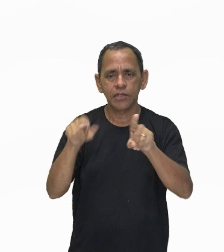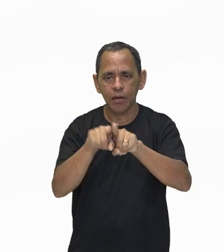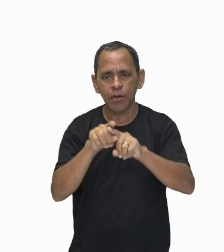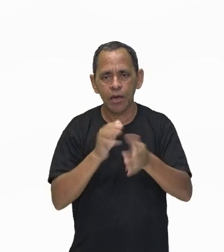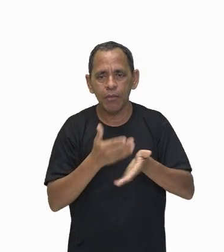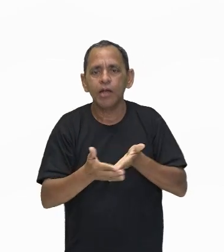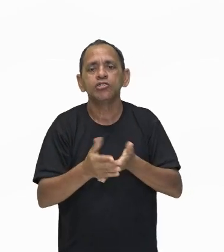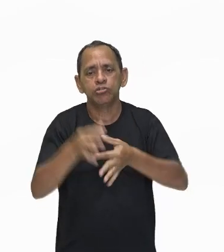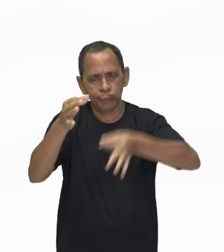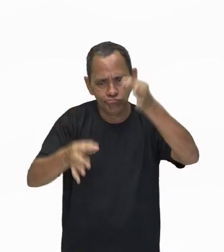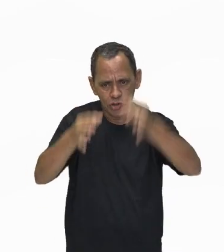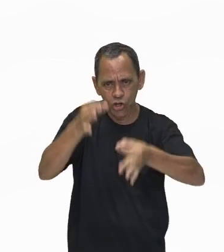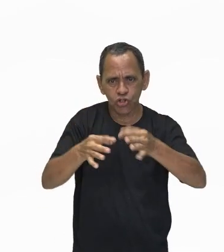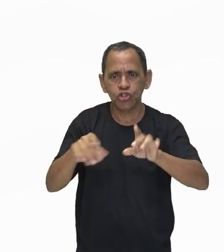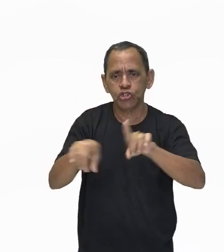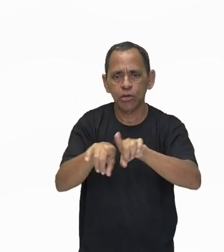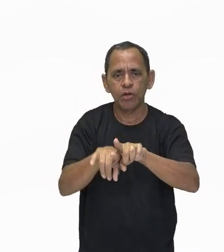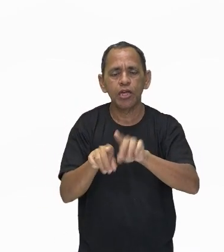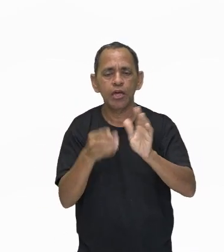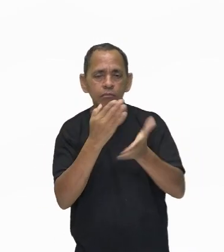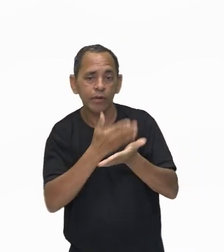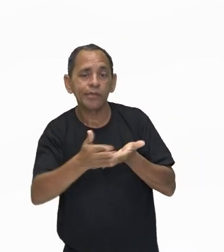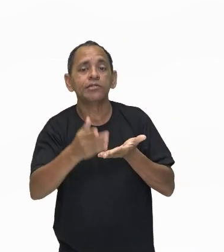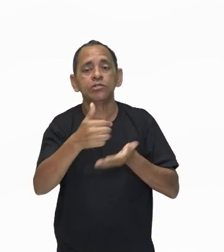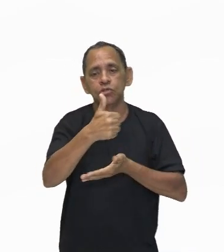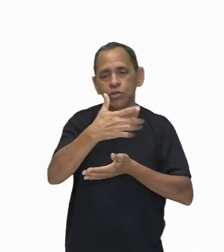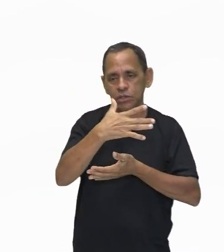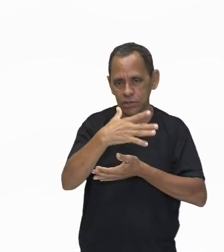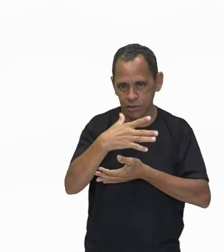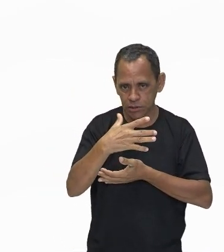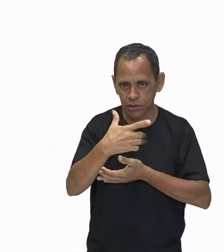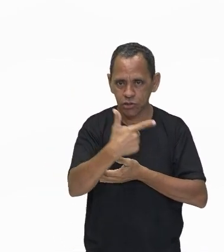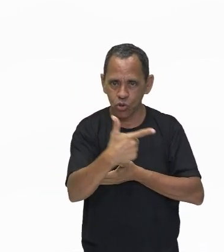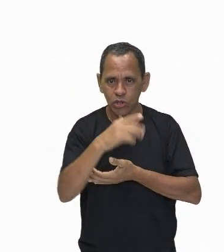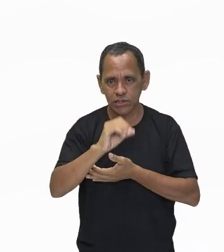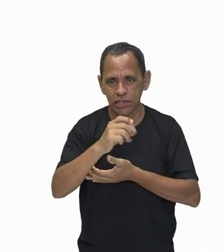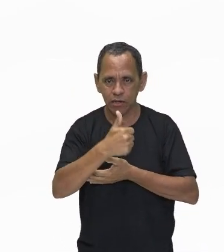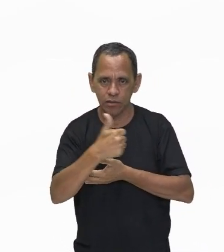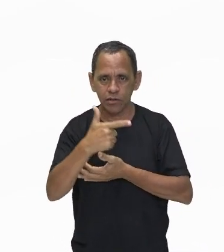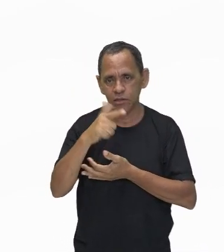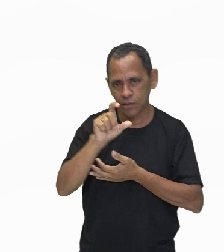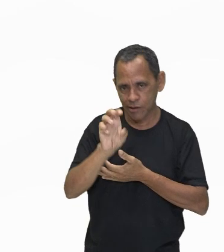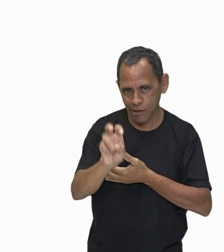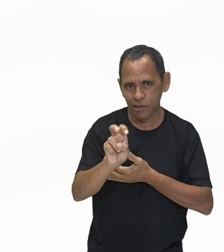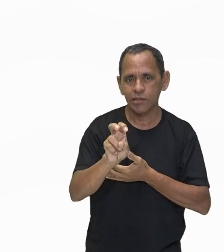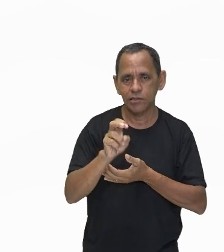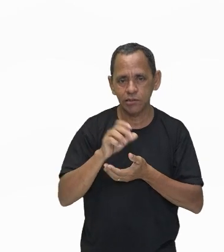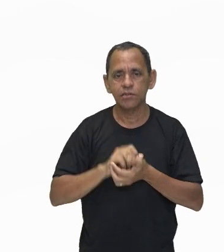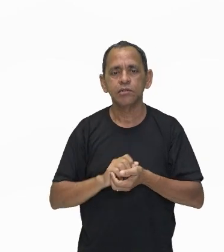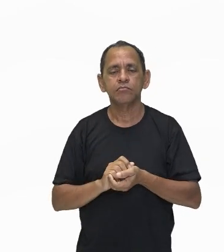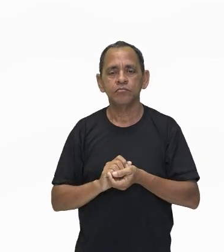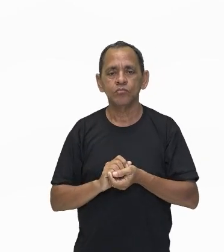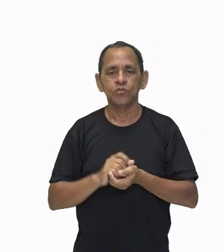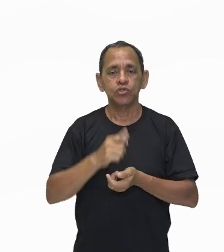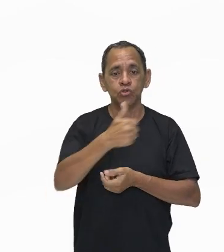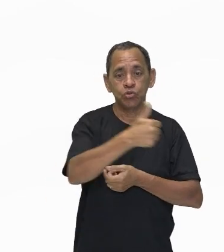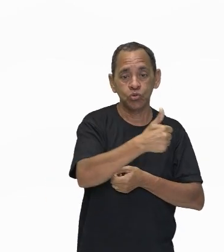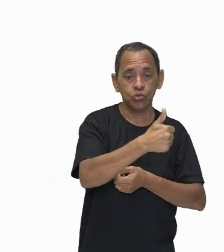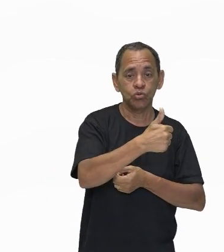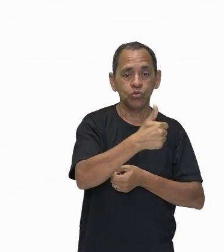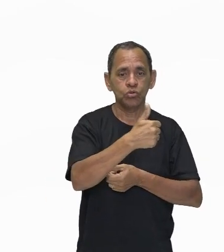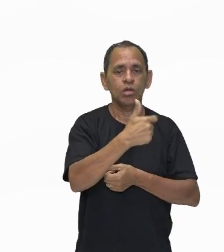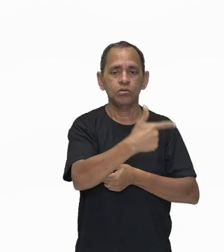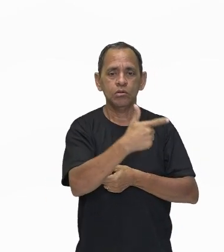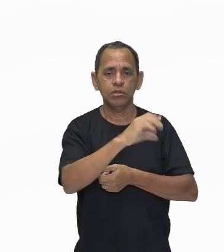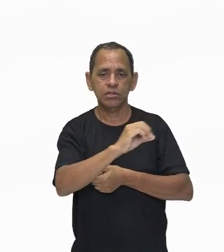de 2015. Entre 2001 e 2011, 50 mil mulheres elas foram assassinadas